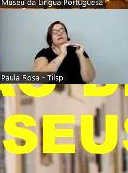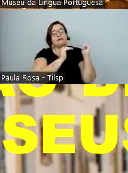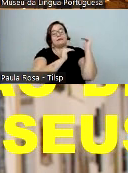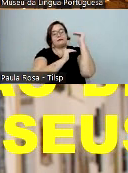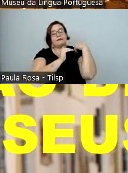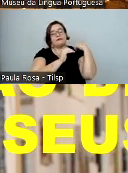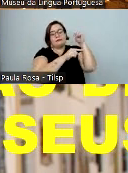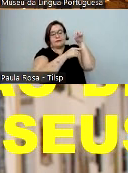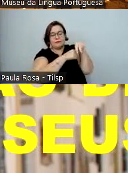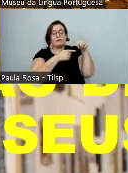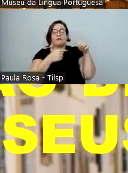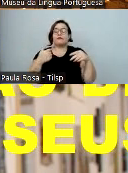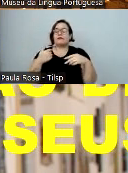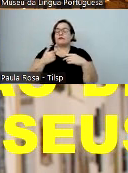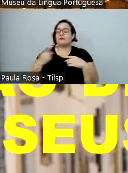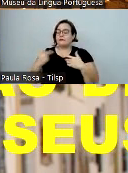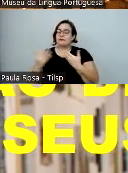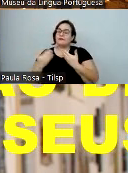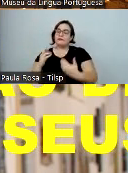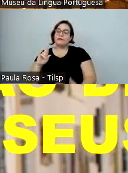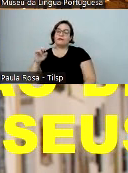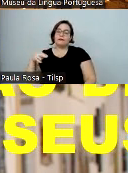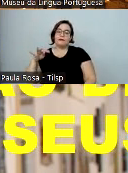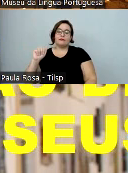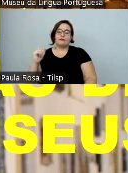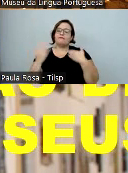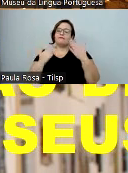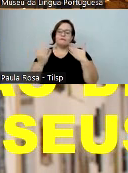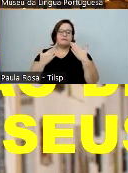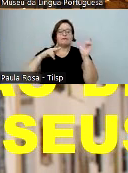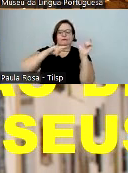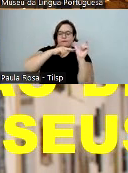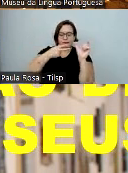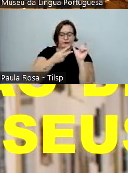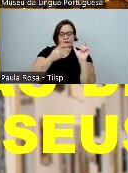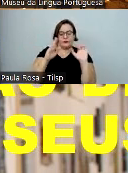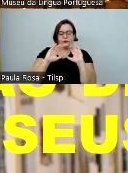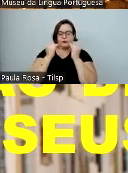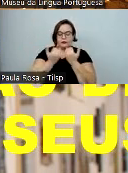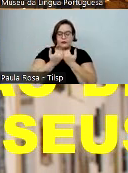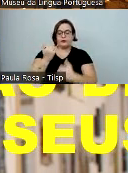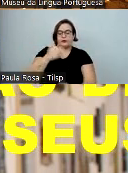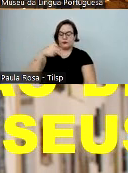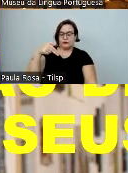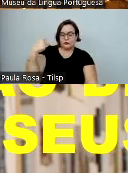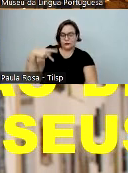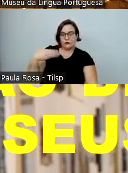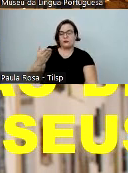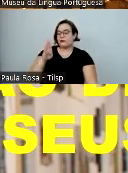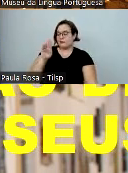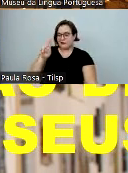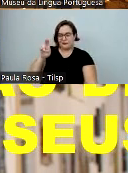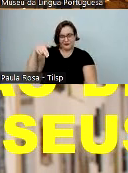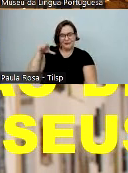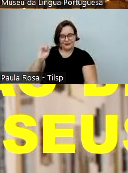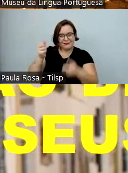envolvidas no debate da definição por parte do comitê Nacional como Bruno trouxe foi uma coisa